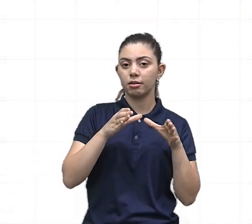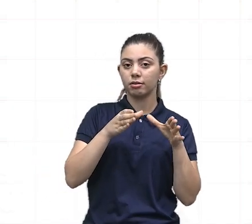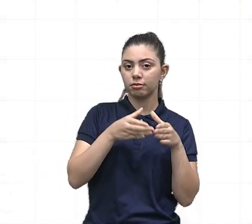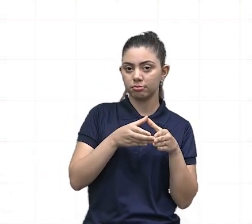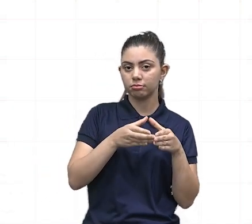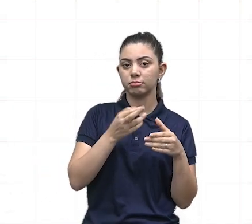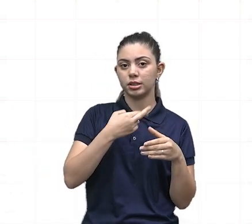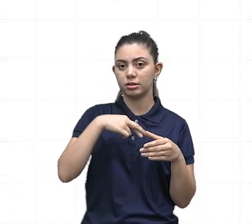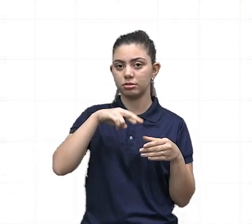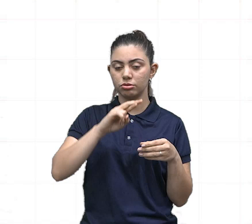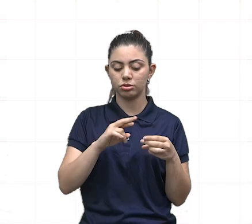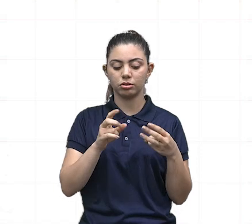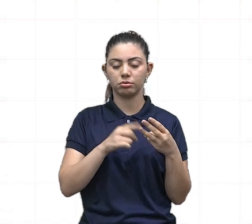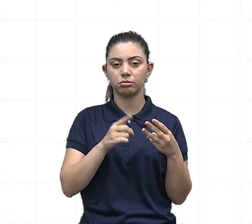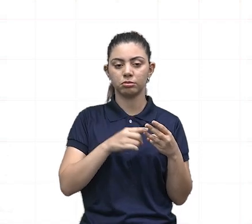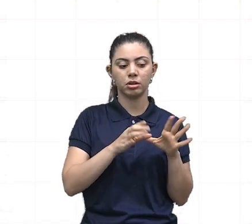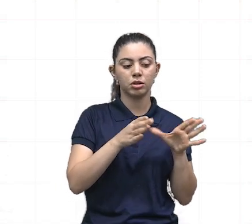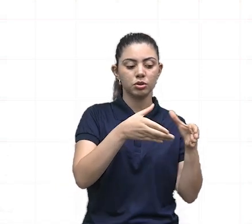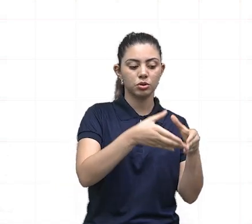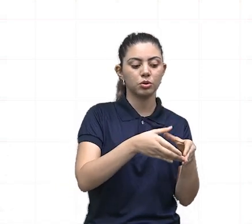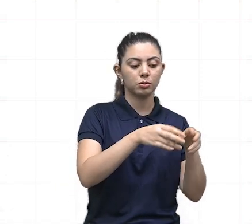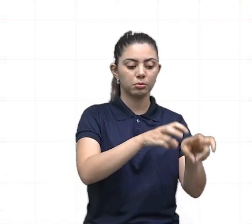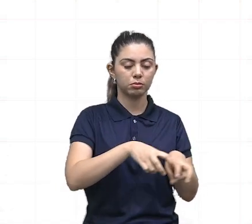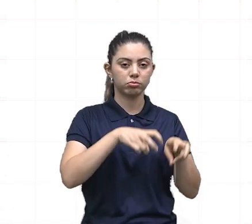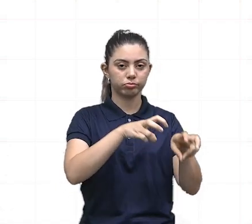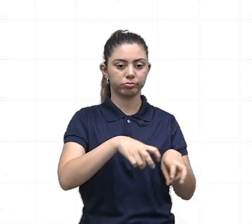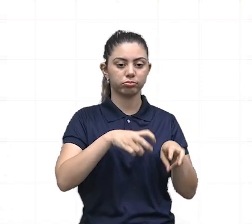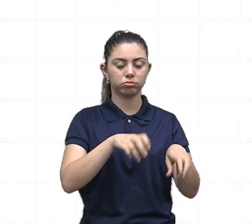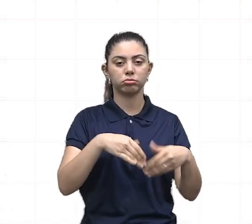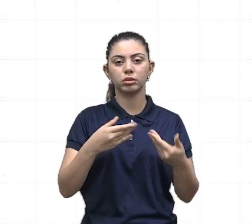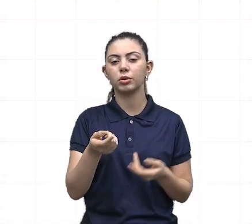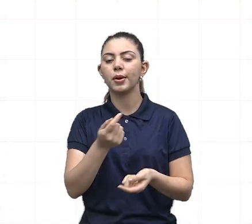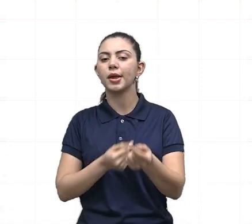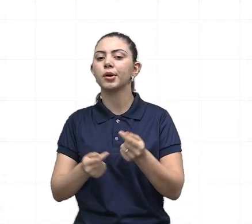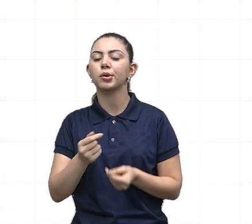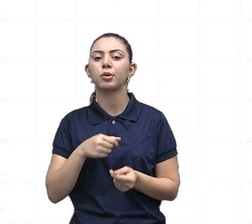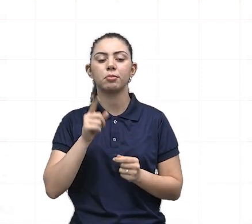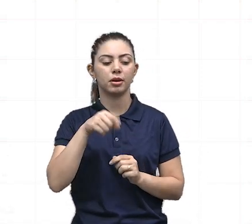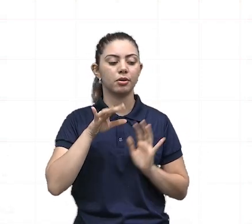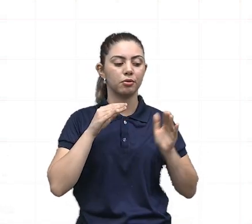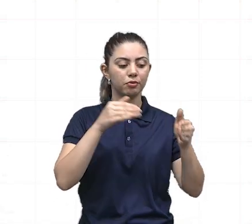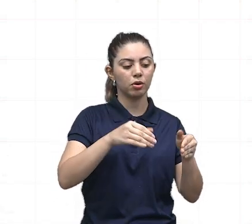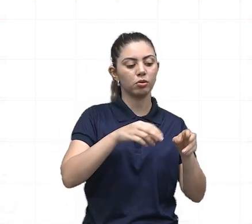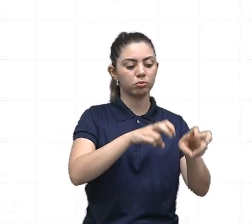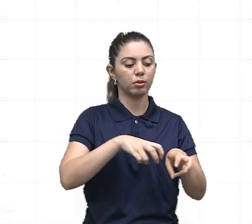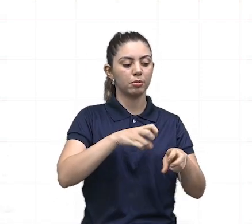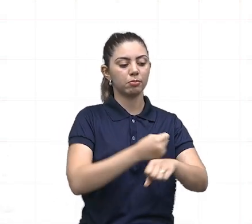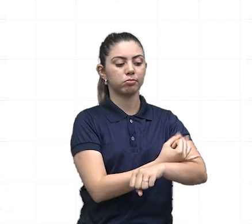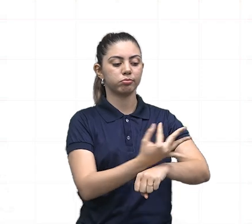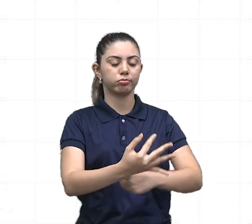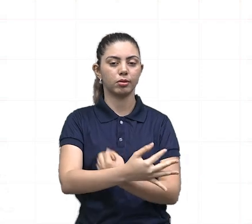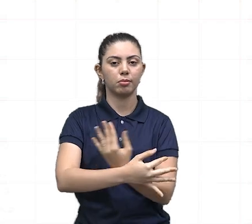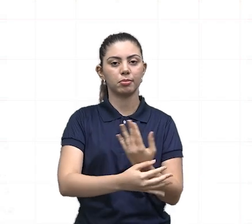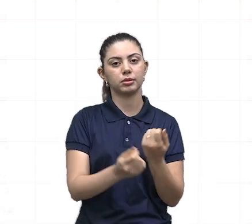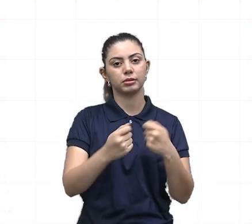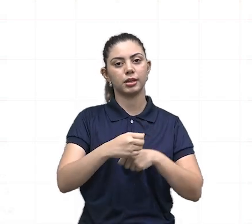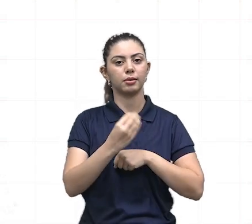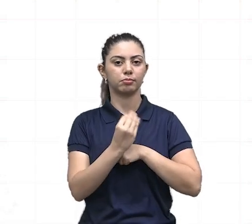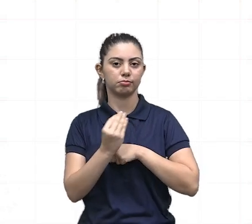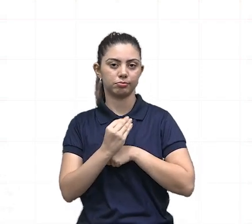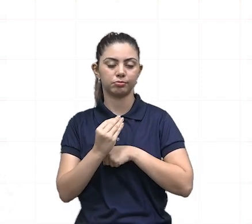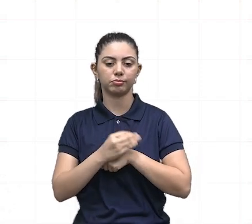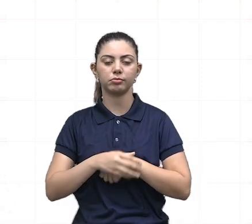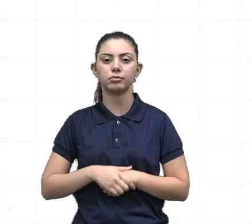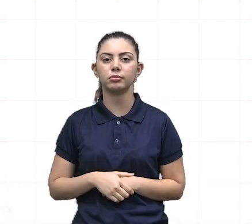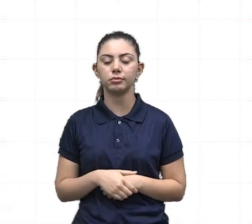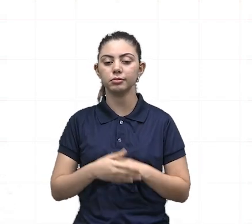que são os camponeses. A economia baseada, então, na agricultura autossustentável ou autossuficiente.